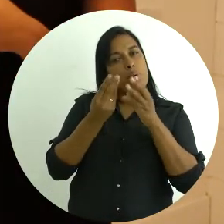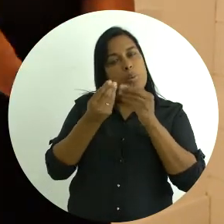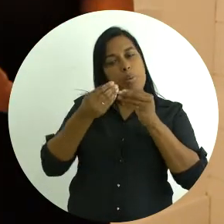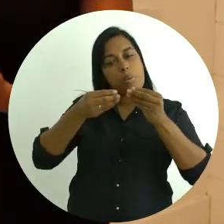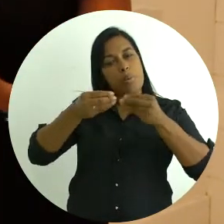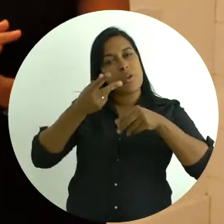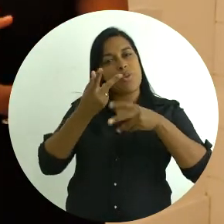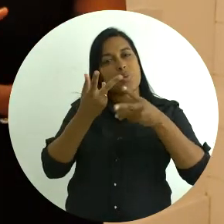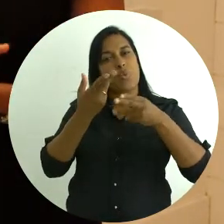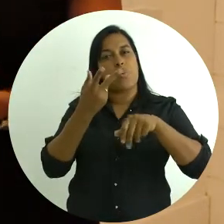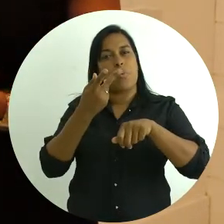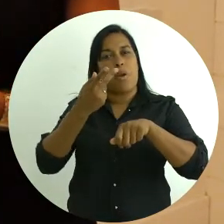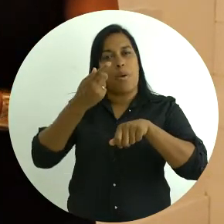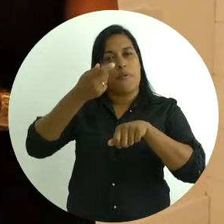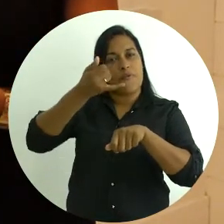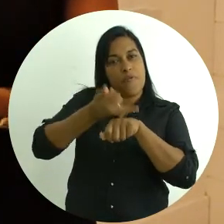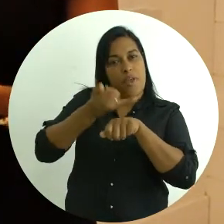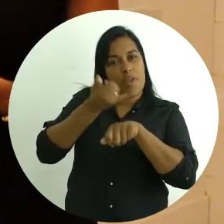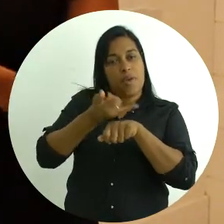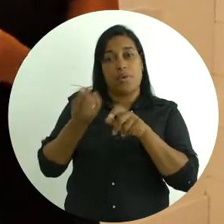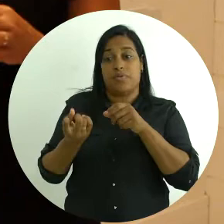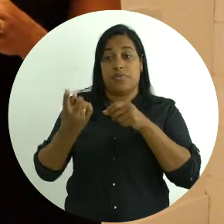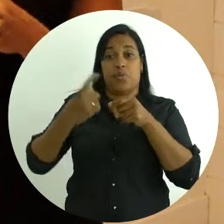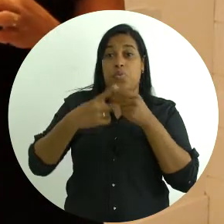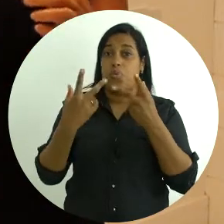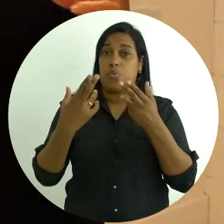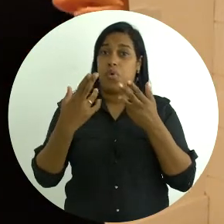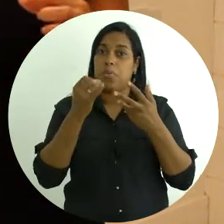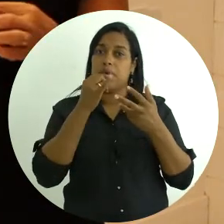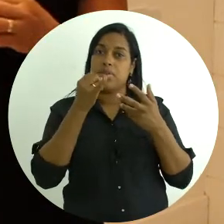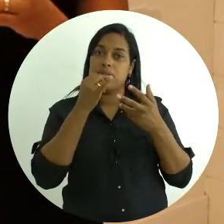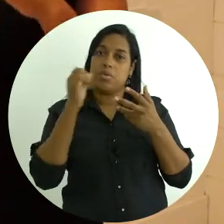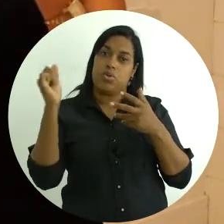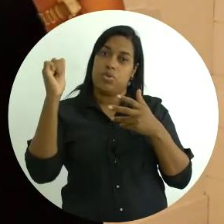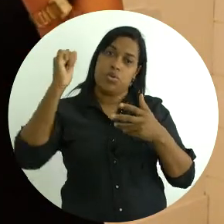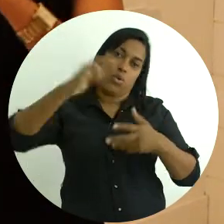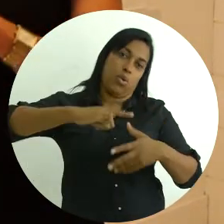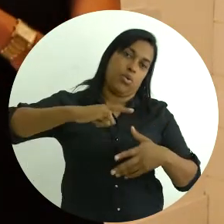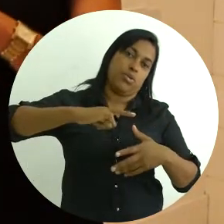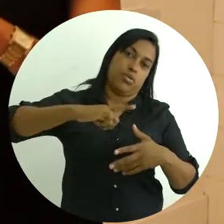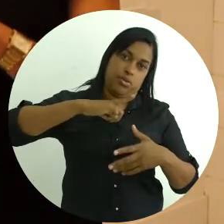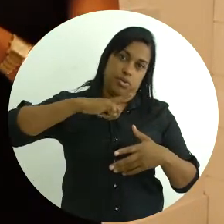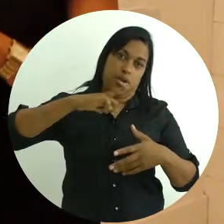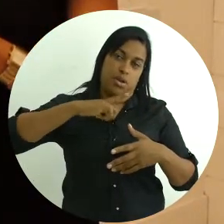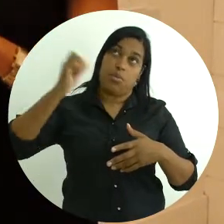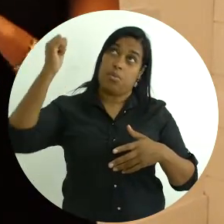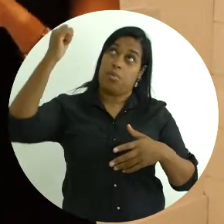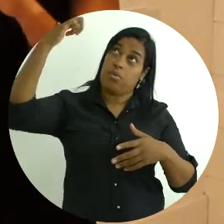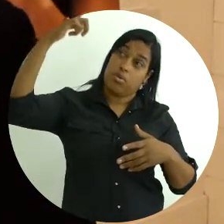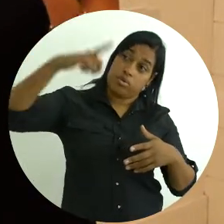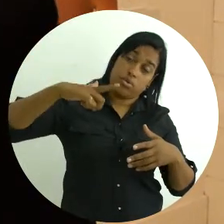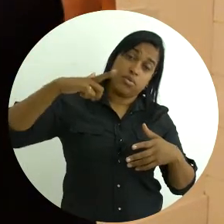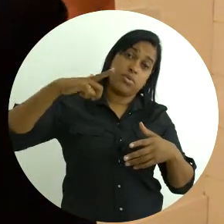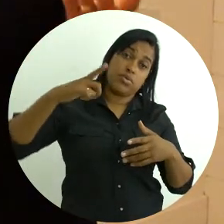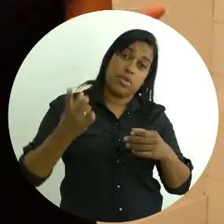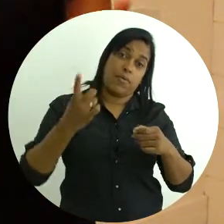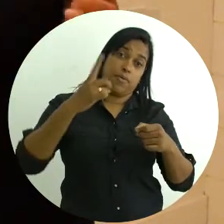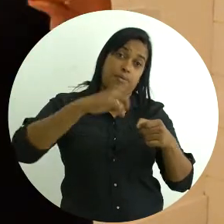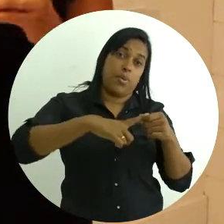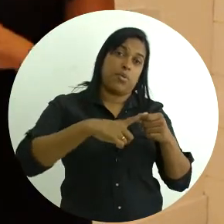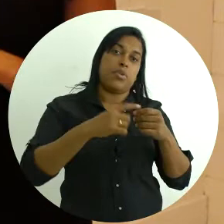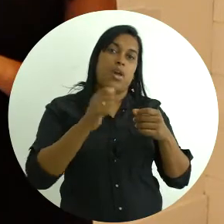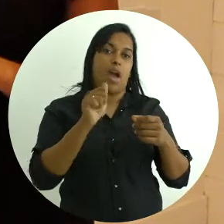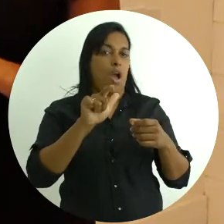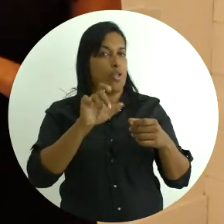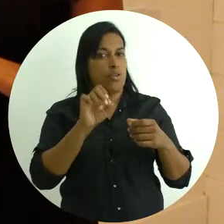forma como se fosse um rebatedor realmente de luz. Você tem uma lâmpada que faz o rebatimento, seja ela